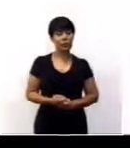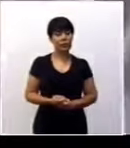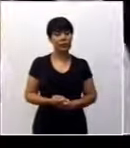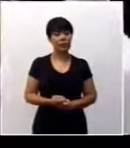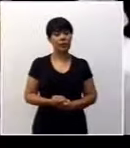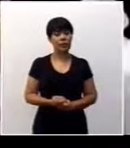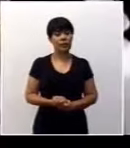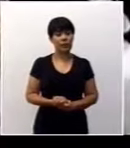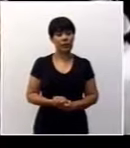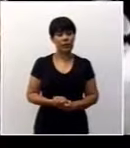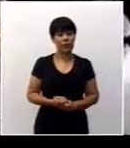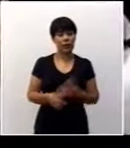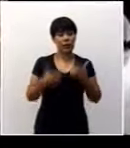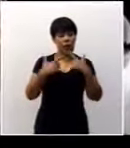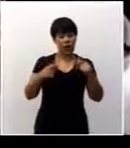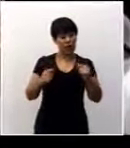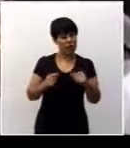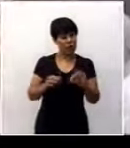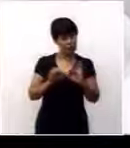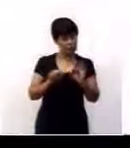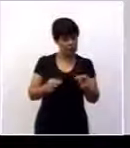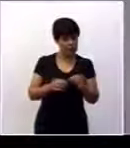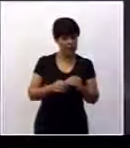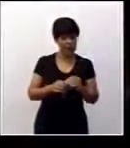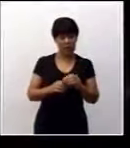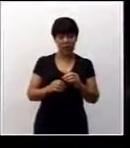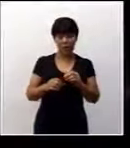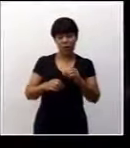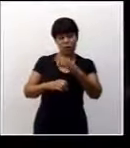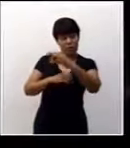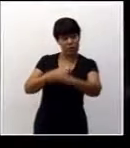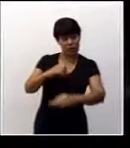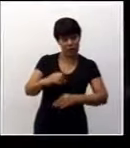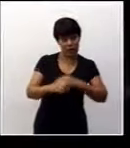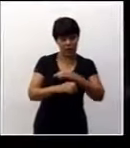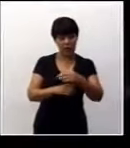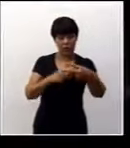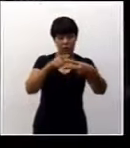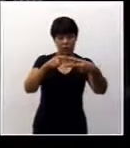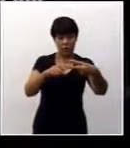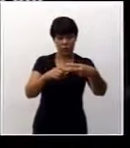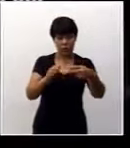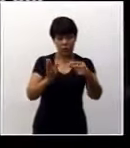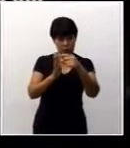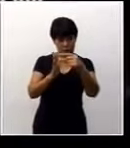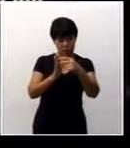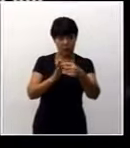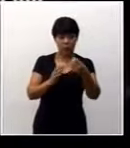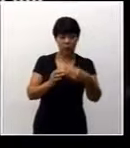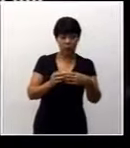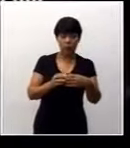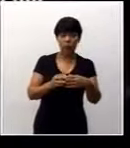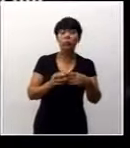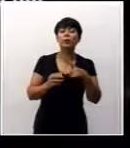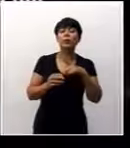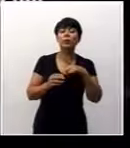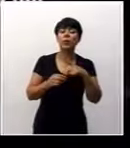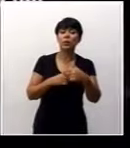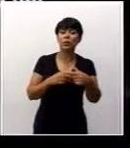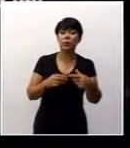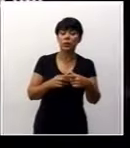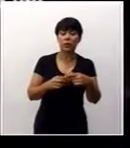Em linguagem simplificada, os satélites contêm dois módulos. O módulo de carga útil, com equipamentos ópticos